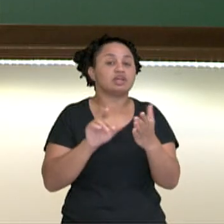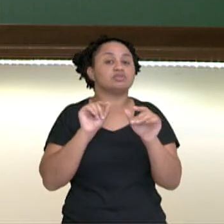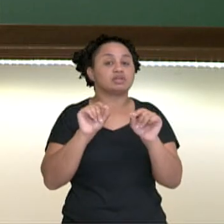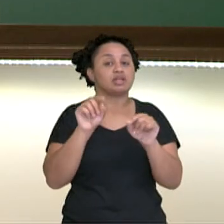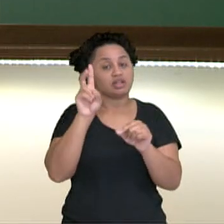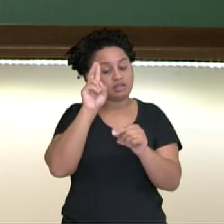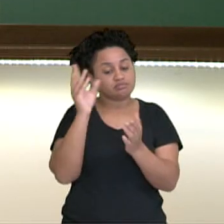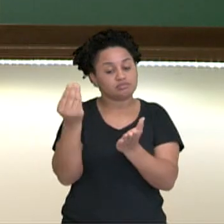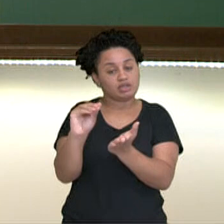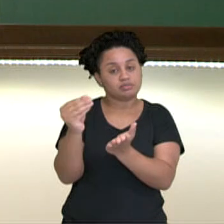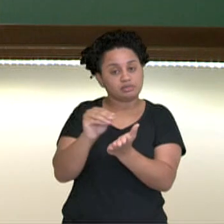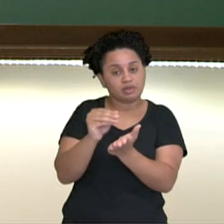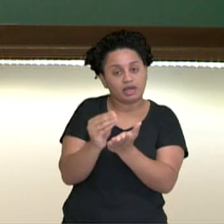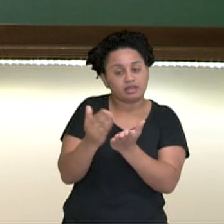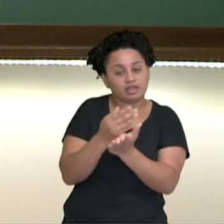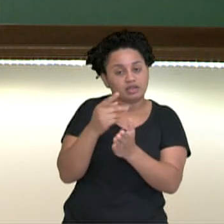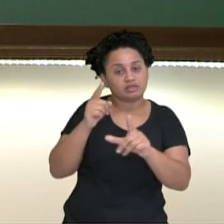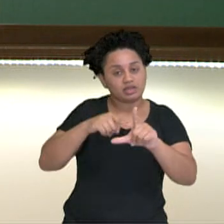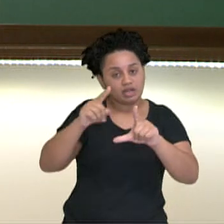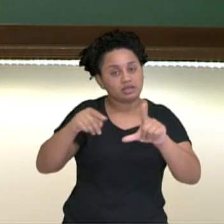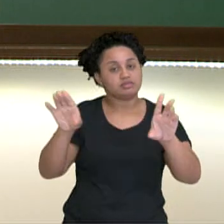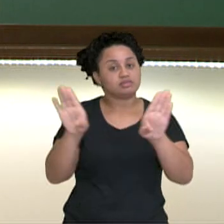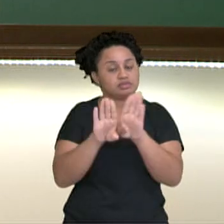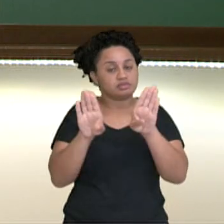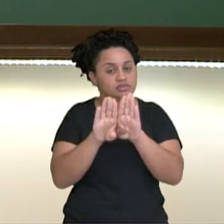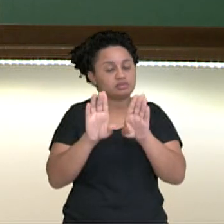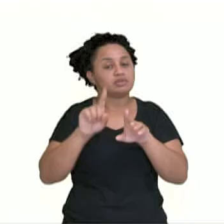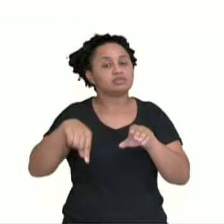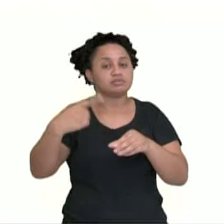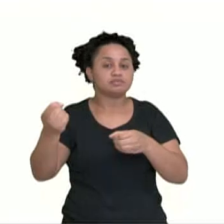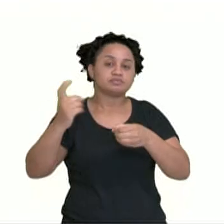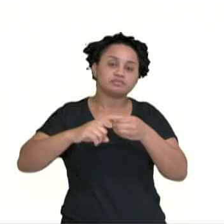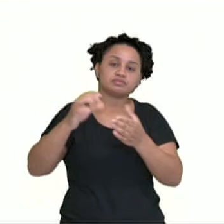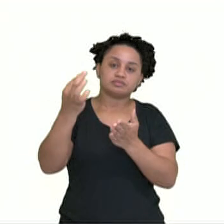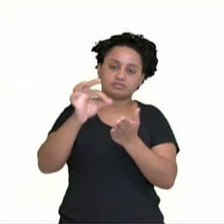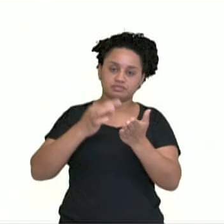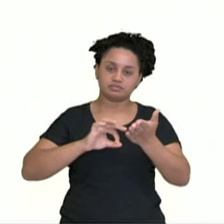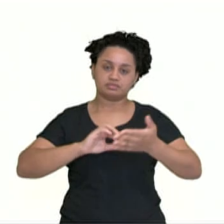de registrar esse gráfico junto com o enunciado e a gente já corrige.